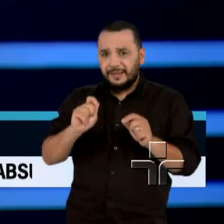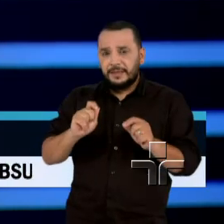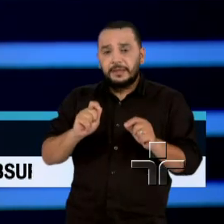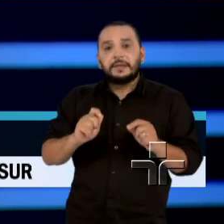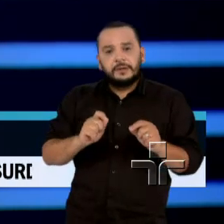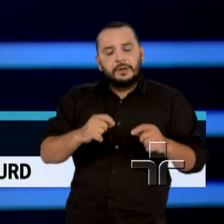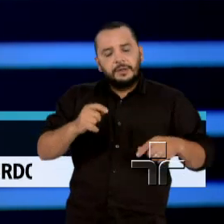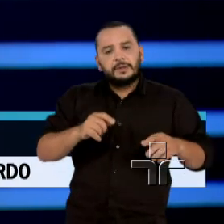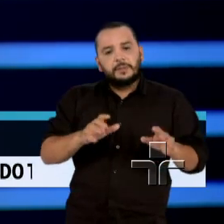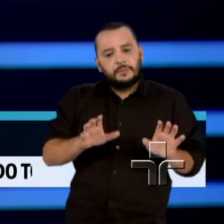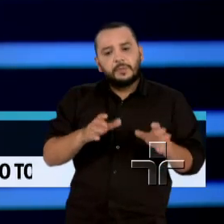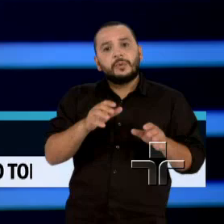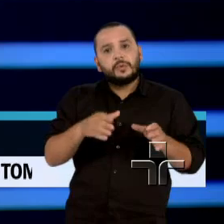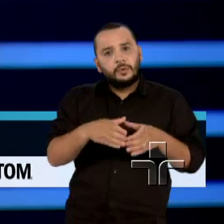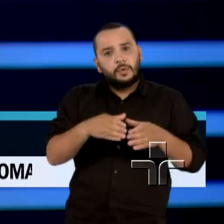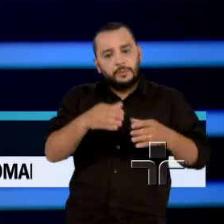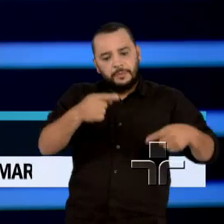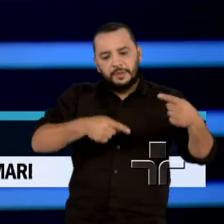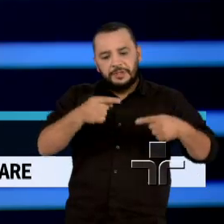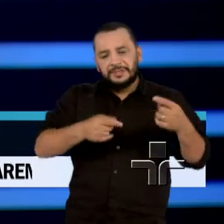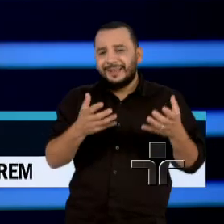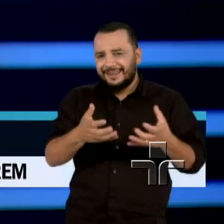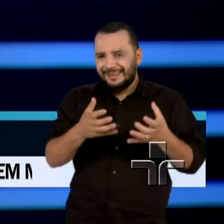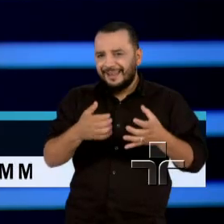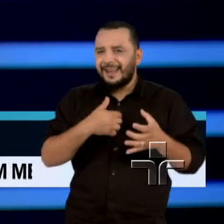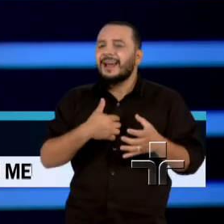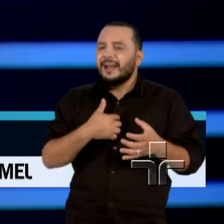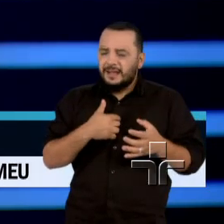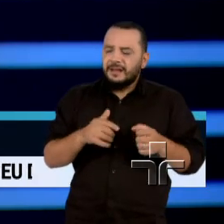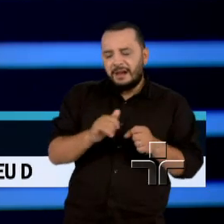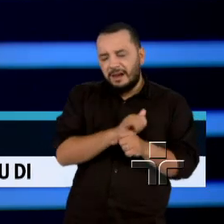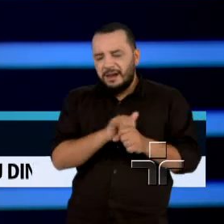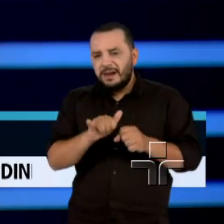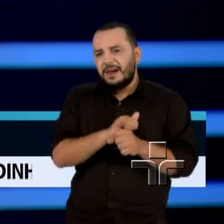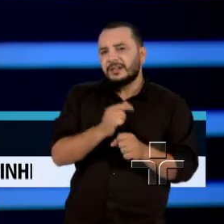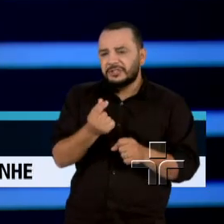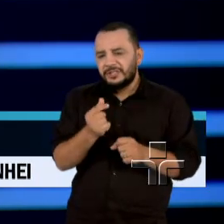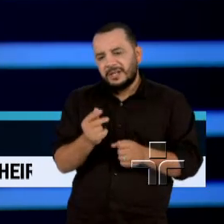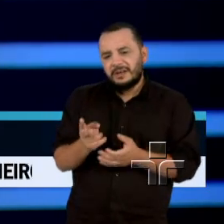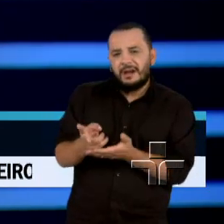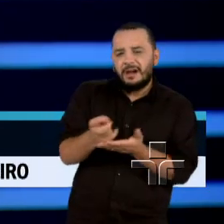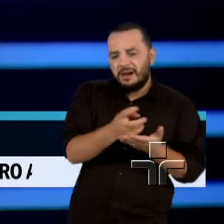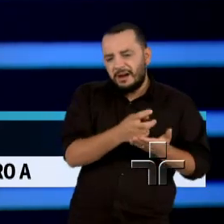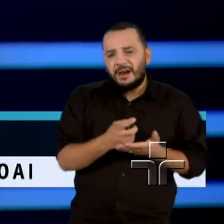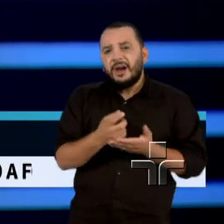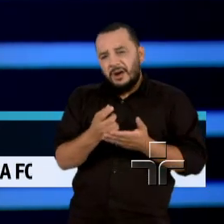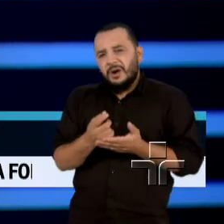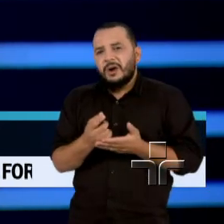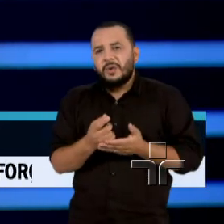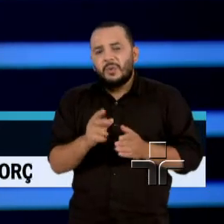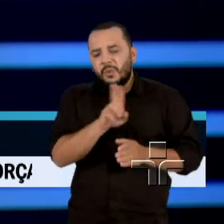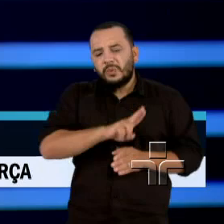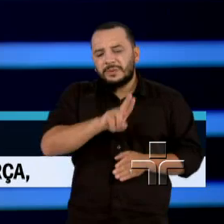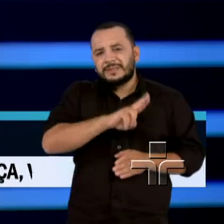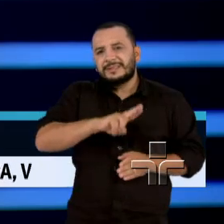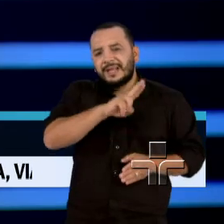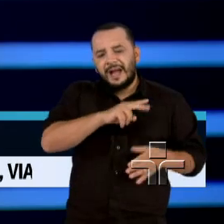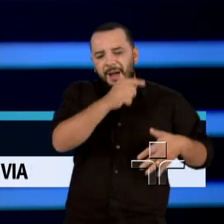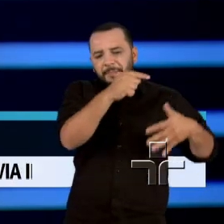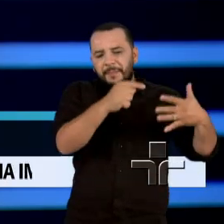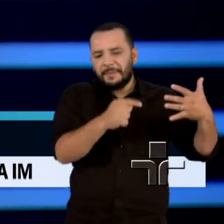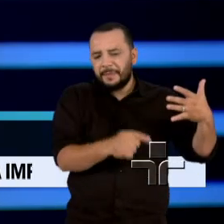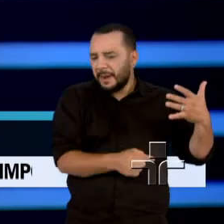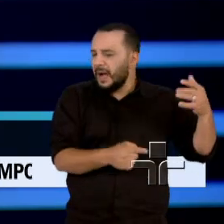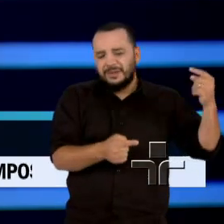pessoal da política que está querendo fazer distorção desse fundo, que é usar para essas questões que não faz o menor sentido do ponto de